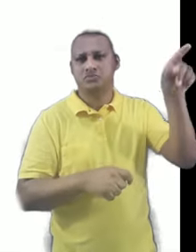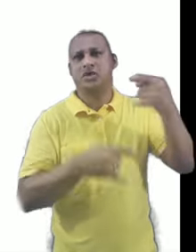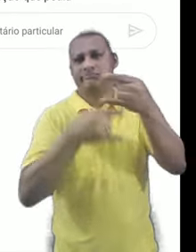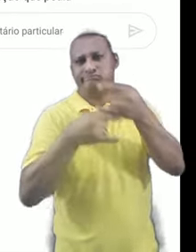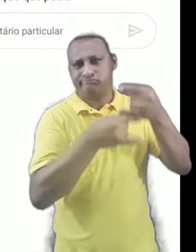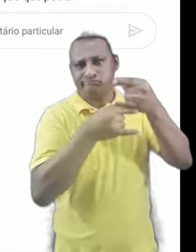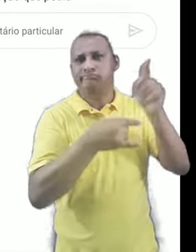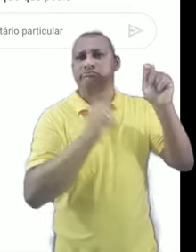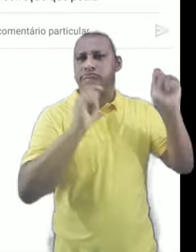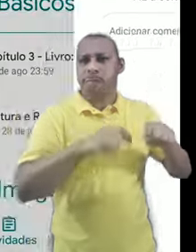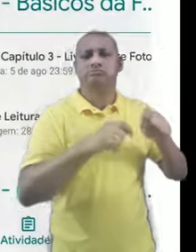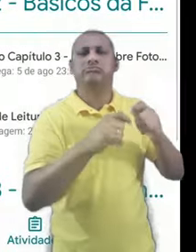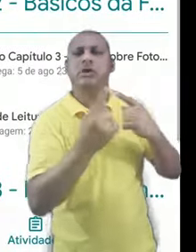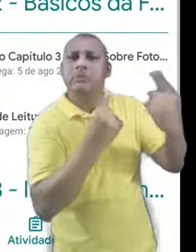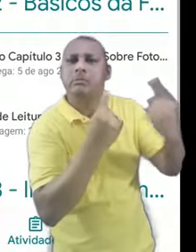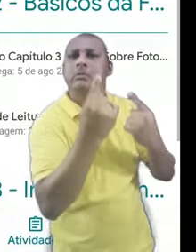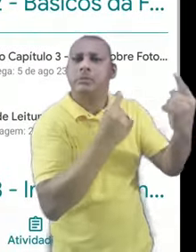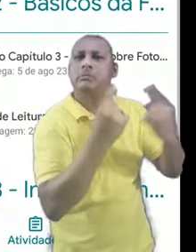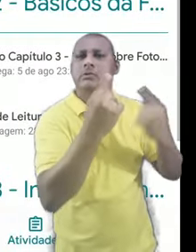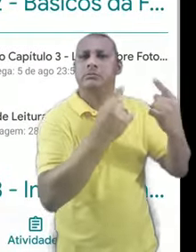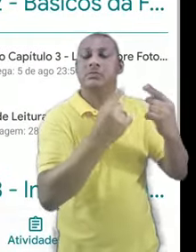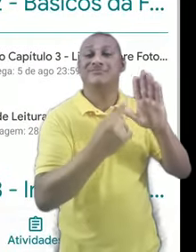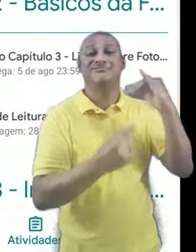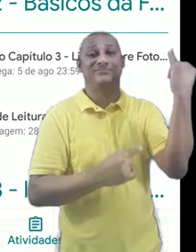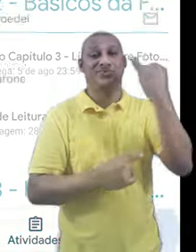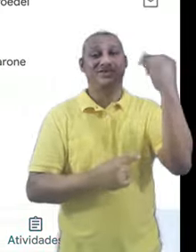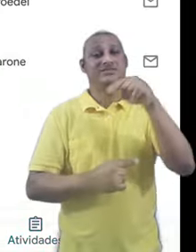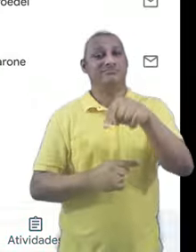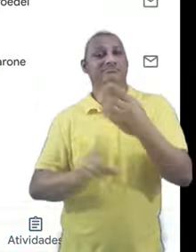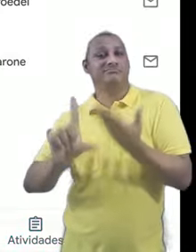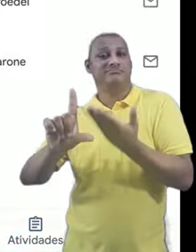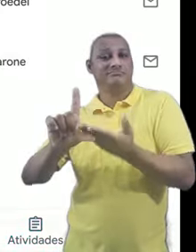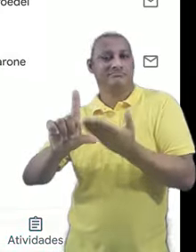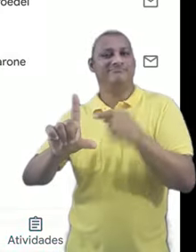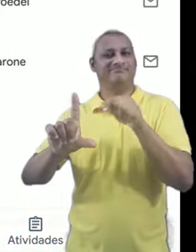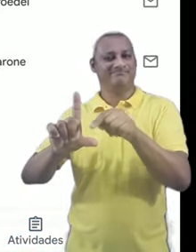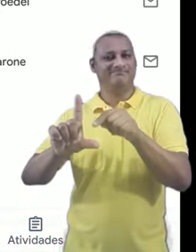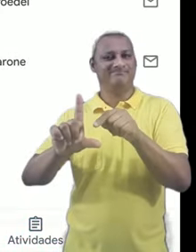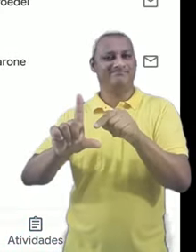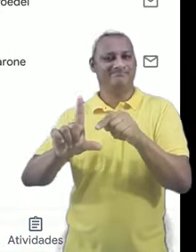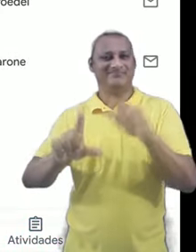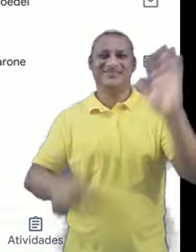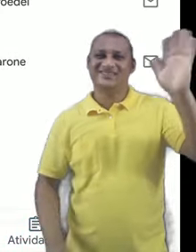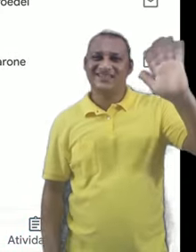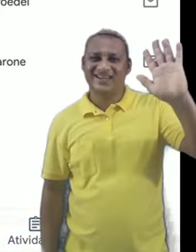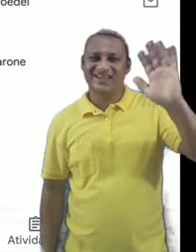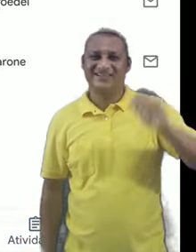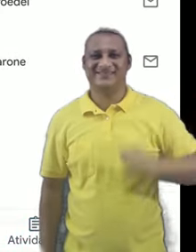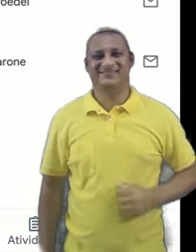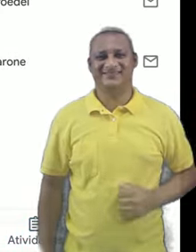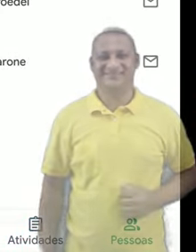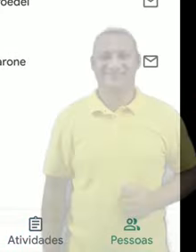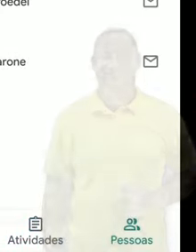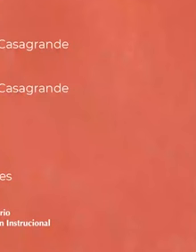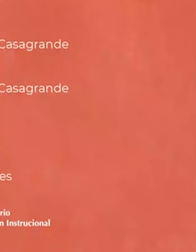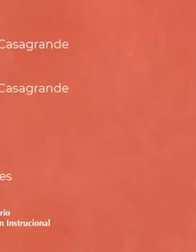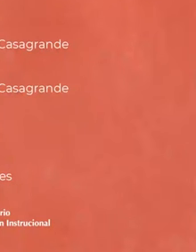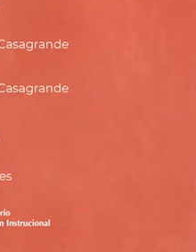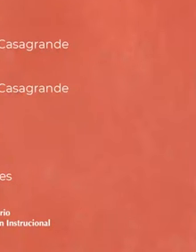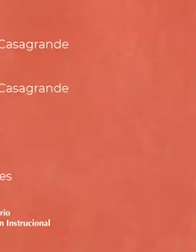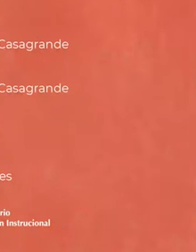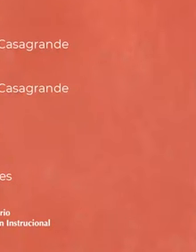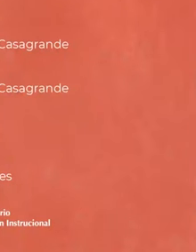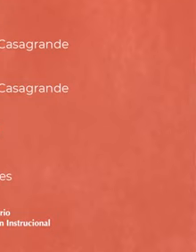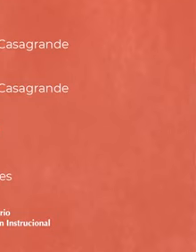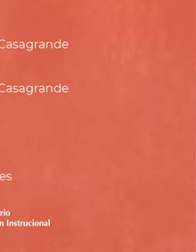agora que você já sabe as possibilidades deixa o melhor forma de manter contato com seus professores e colegas no clássico até o próximo